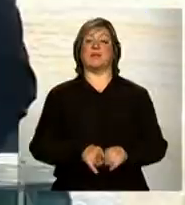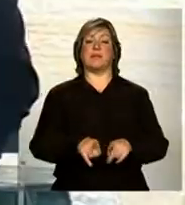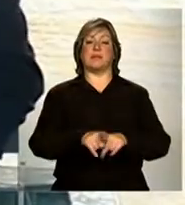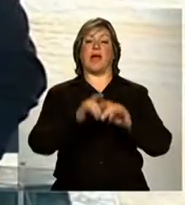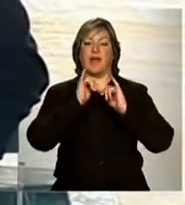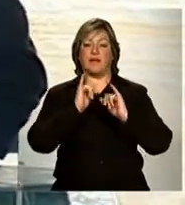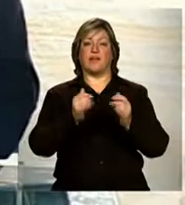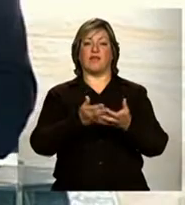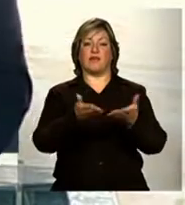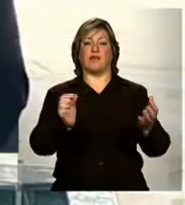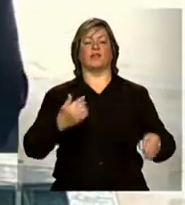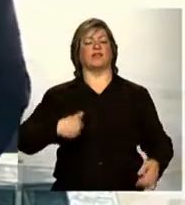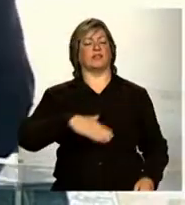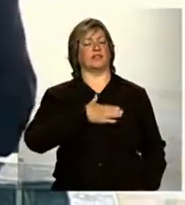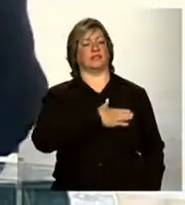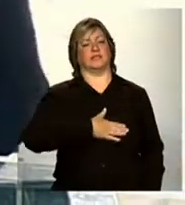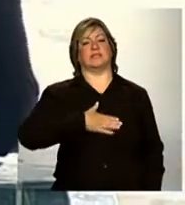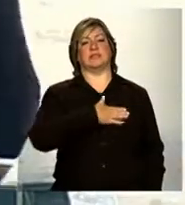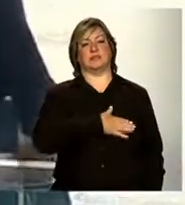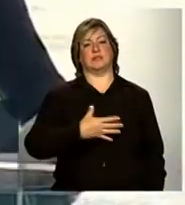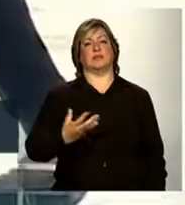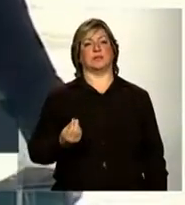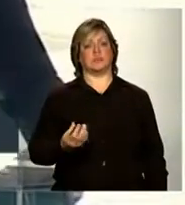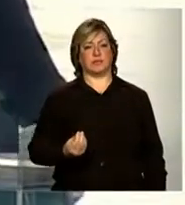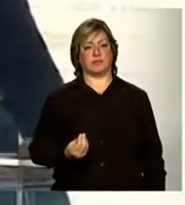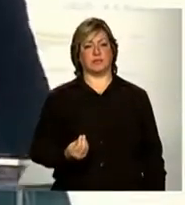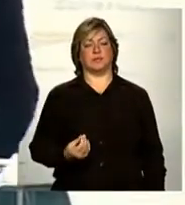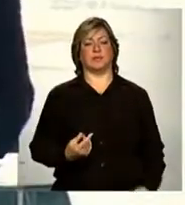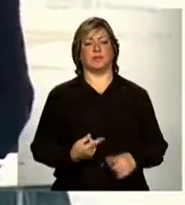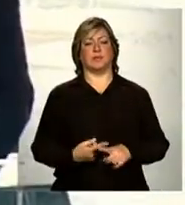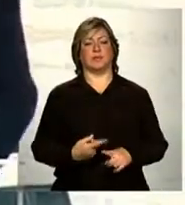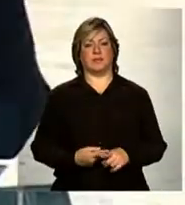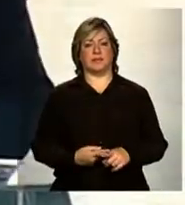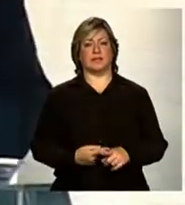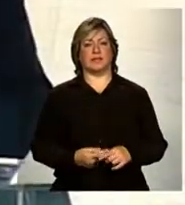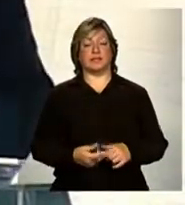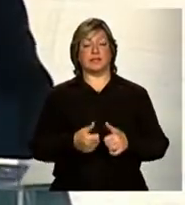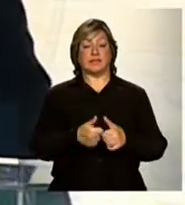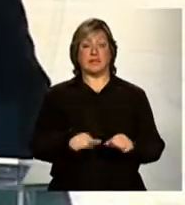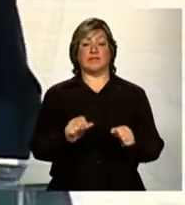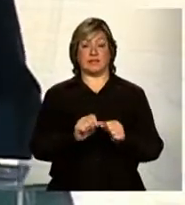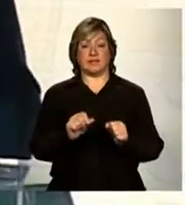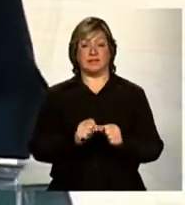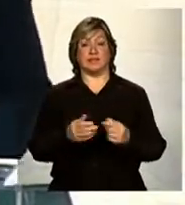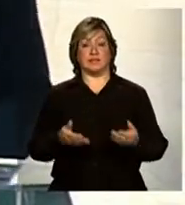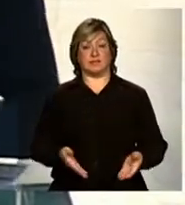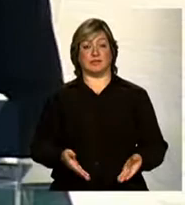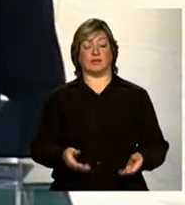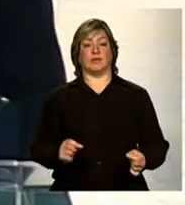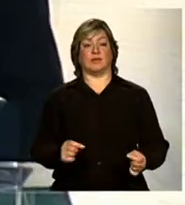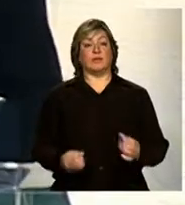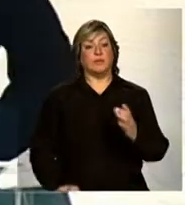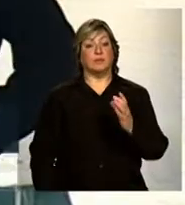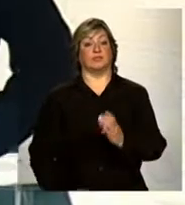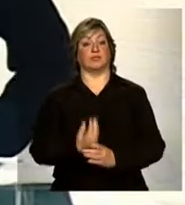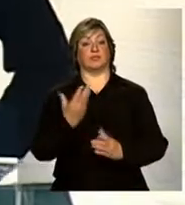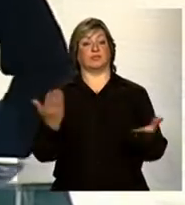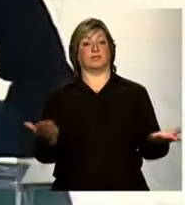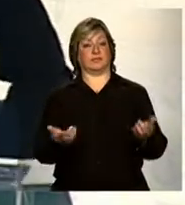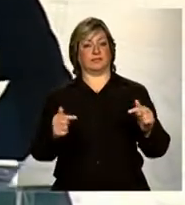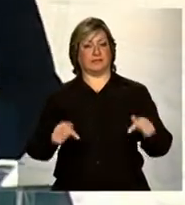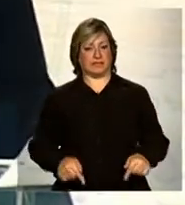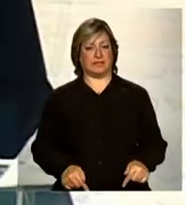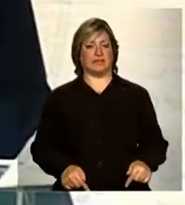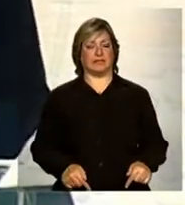dizer aqui da nossa grande satisfação Ministro de poder estar fazendo esse lançamento aqui